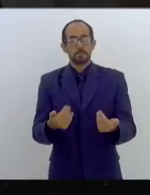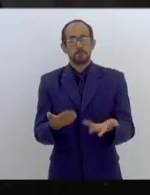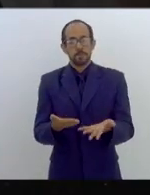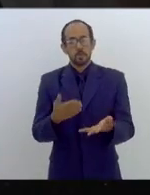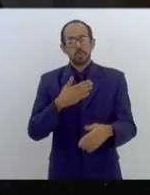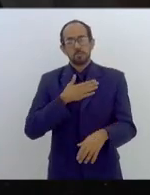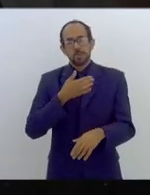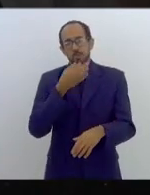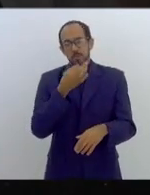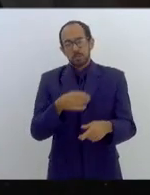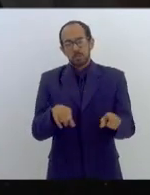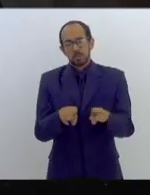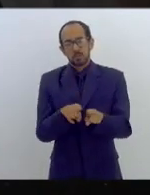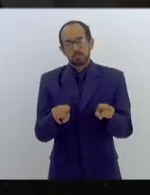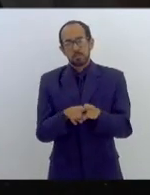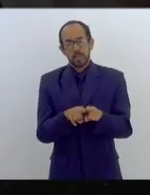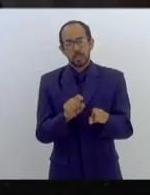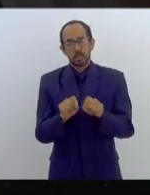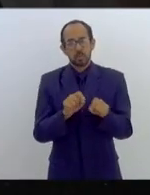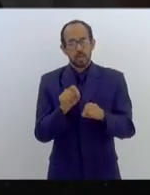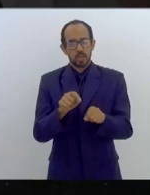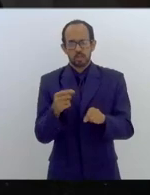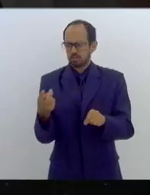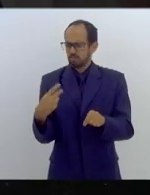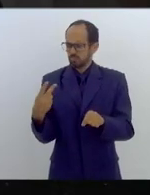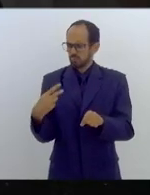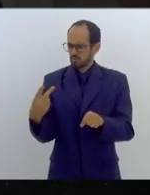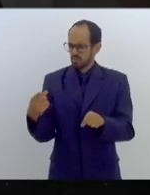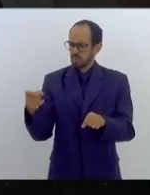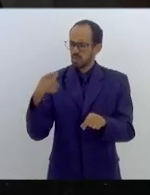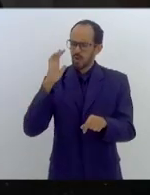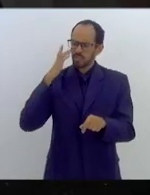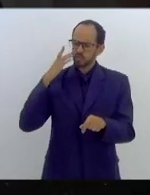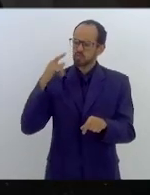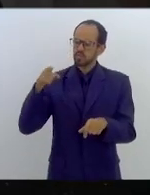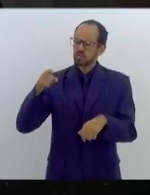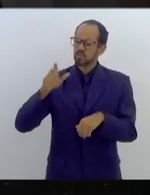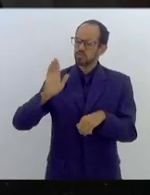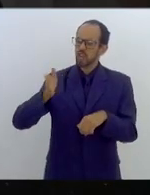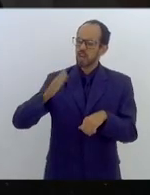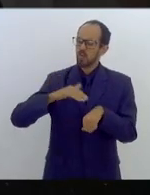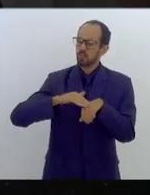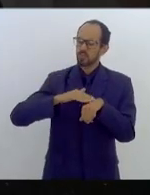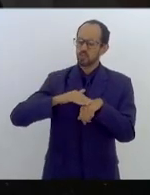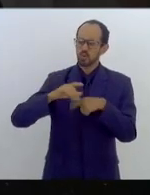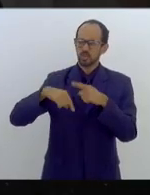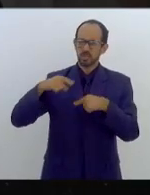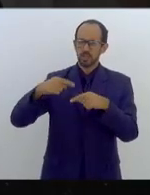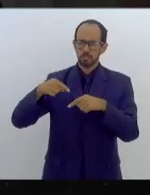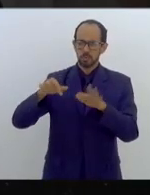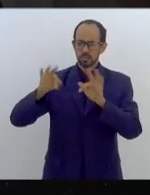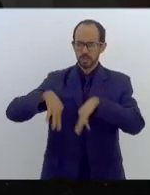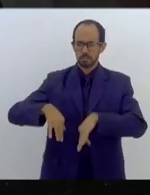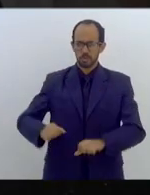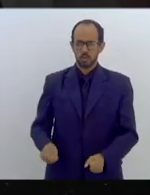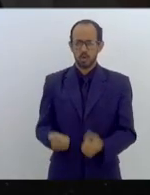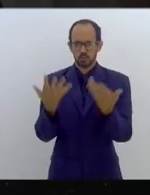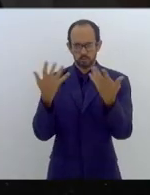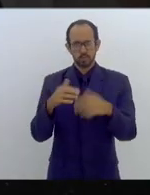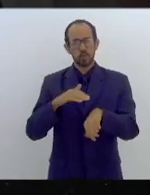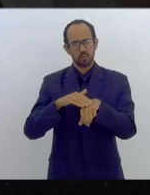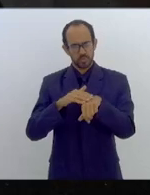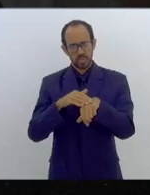forma, comentávamos, talvez, eu acho que o Luiz Paulo participou, não sei, em off, já terminado o evento, comentava com o presidente André